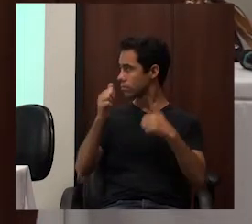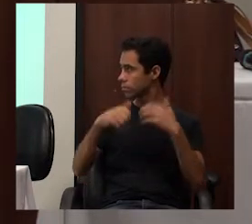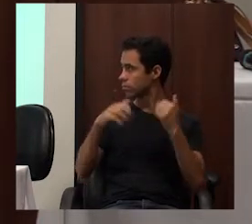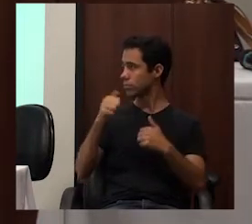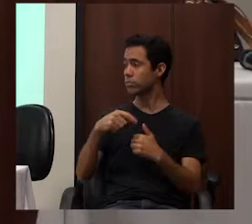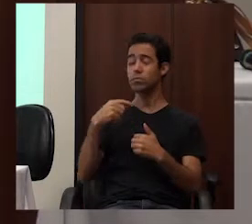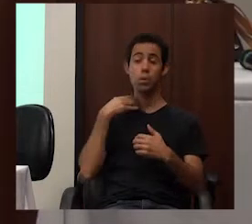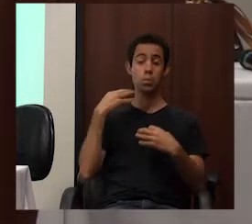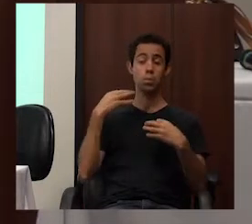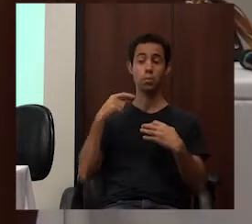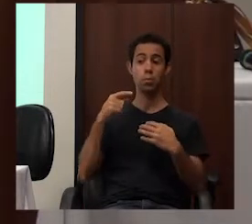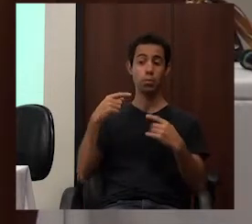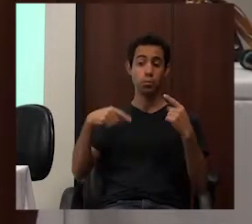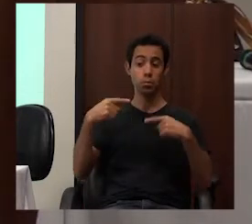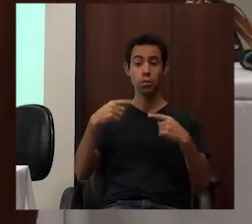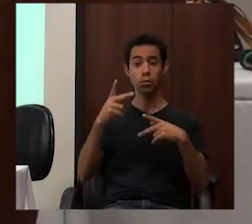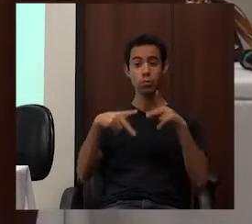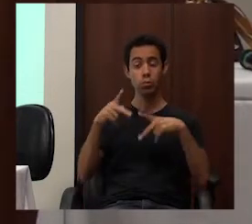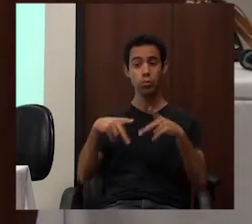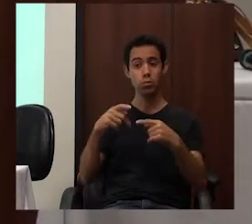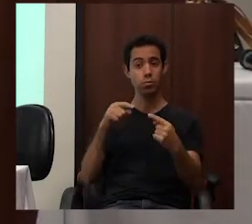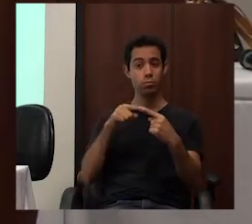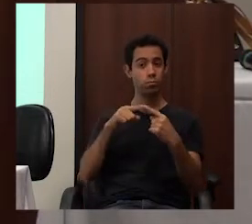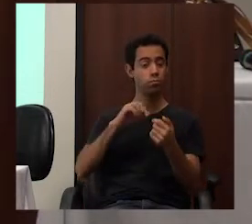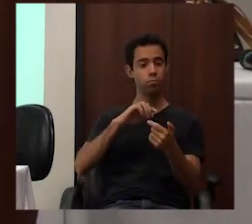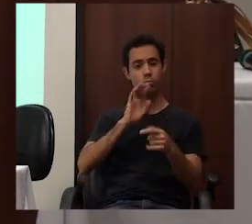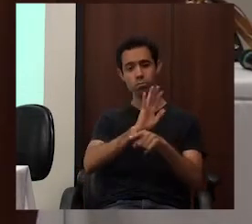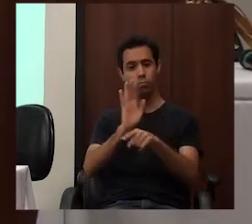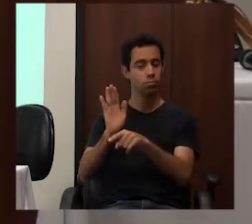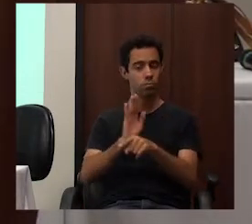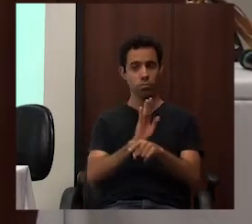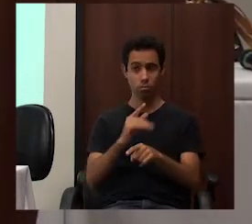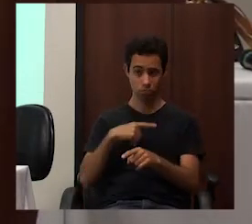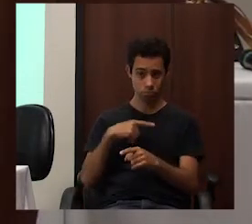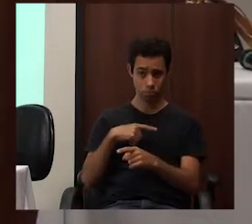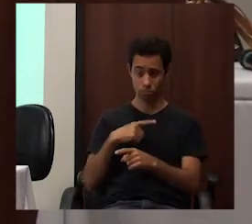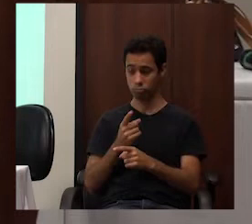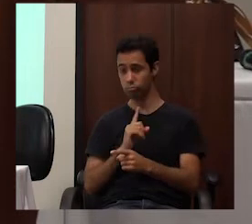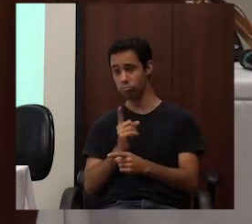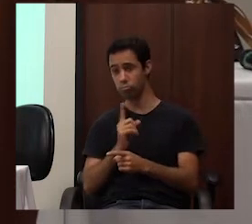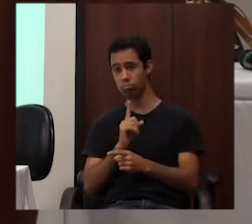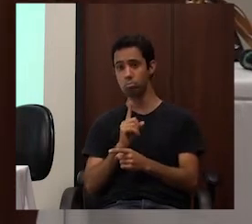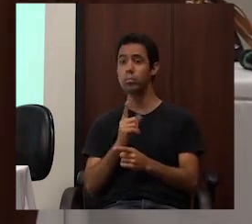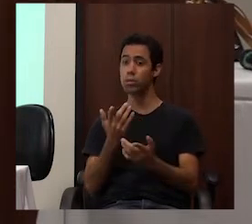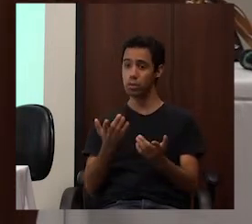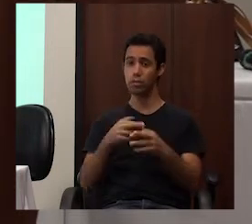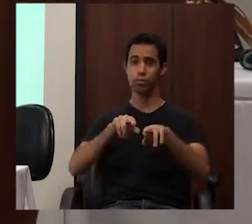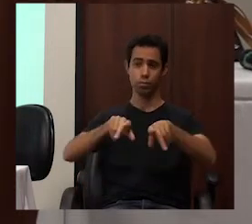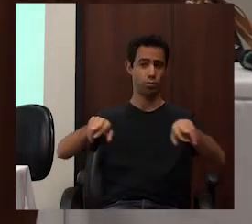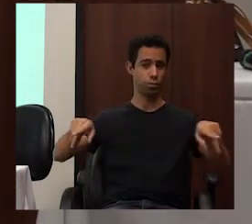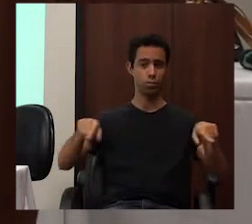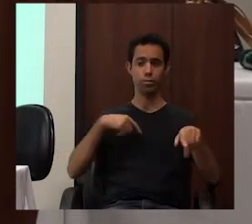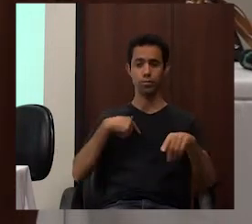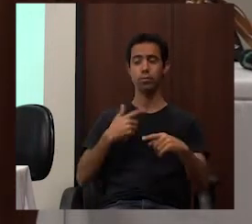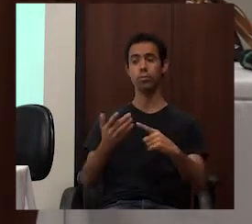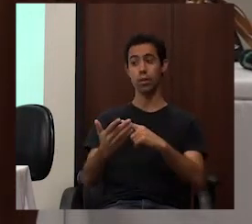política pública de atendimento às pessoas especiais. Nós vamos ter várias decisões individuais sendo cumpridas, os